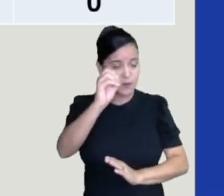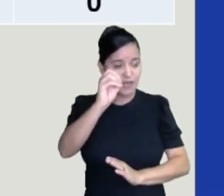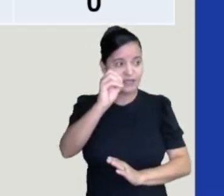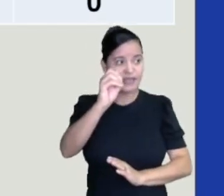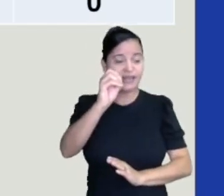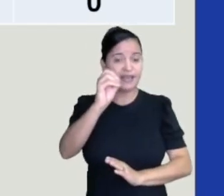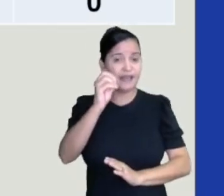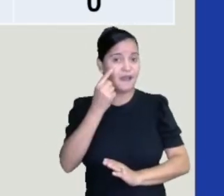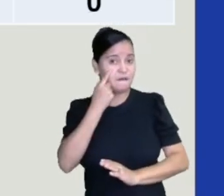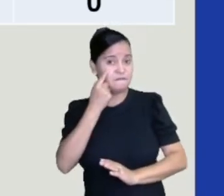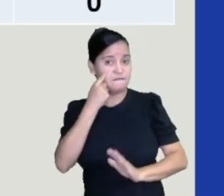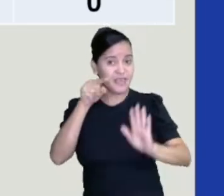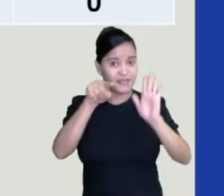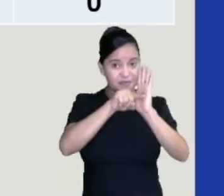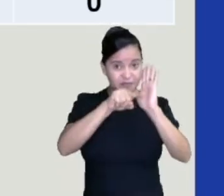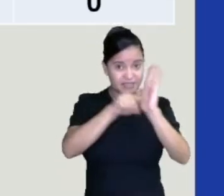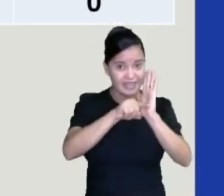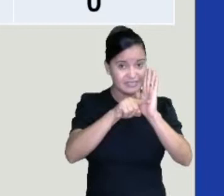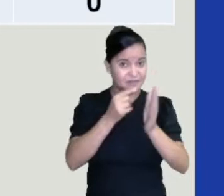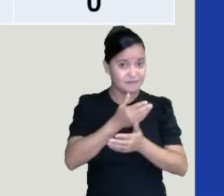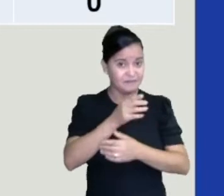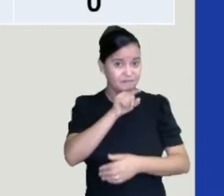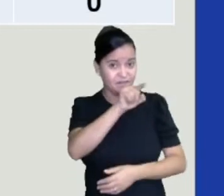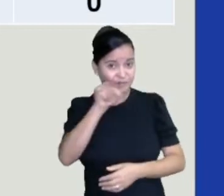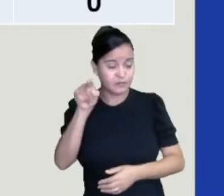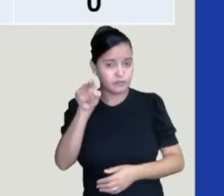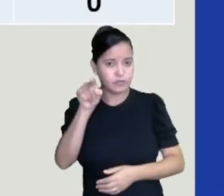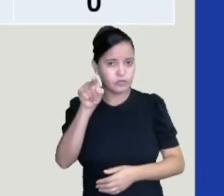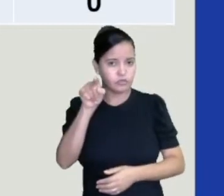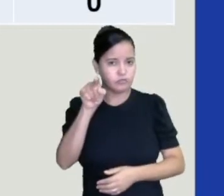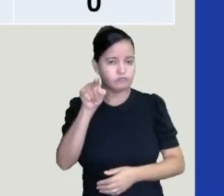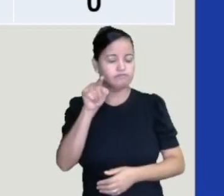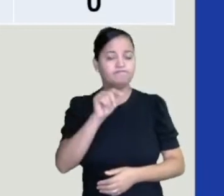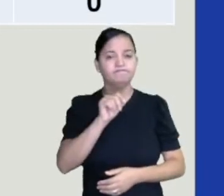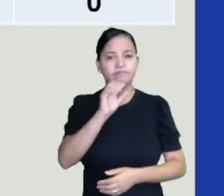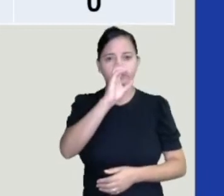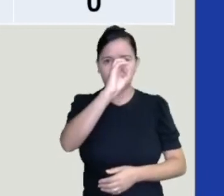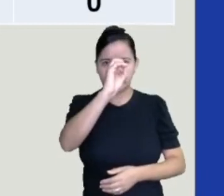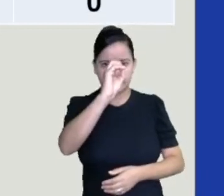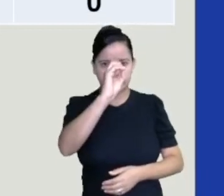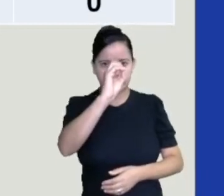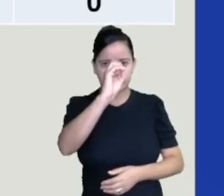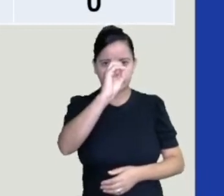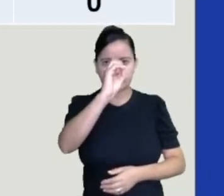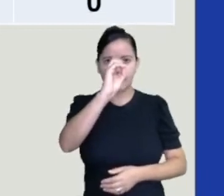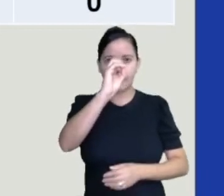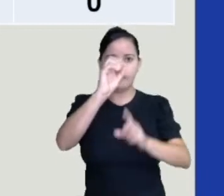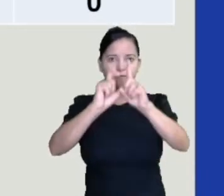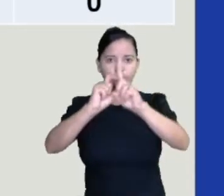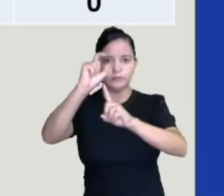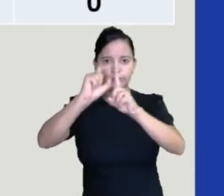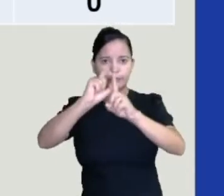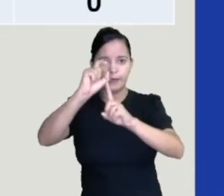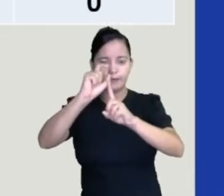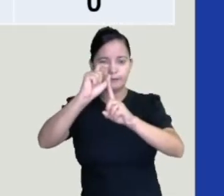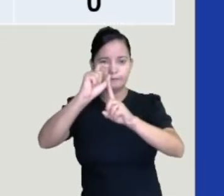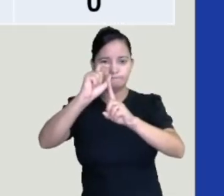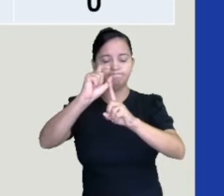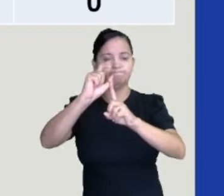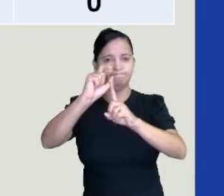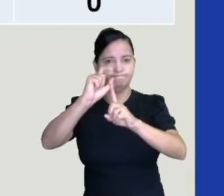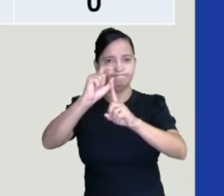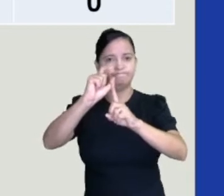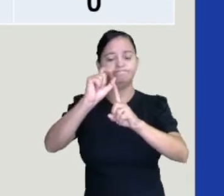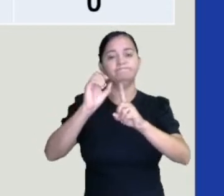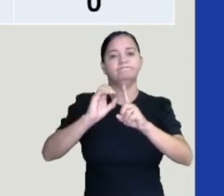Olha o sinal de subtração aqui para vocês. E aí, veja que o 0 foi para a casa das unidades, o que está representando